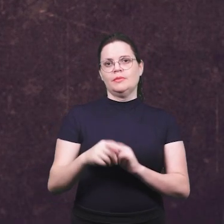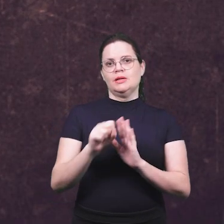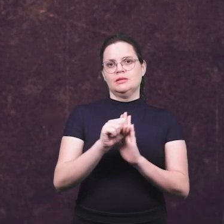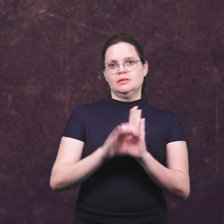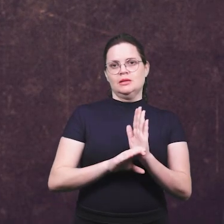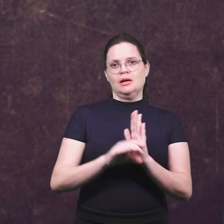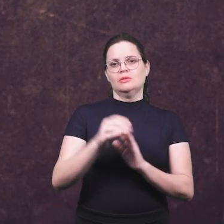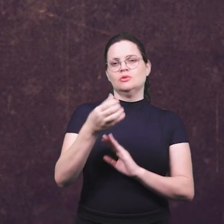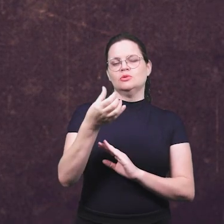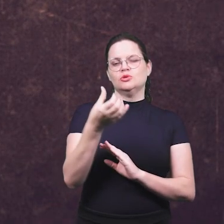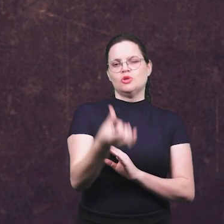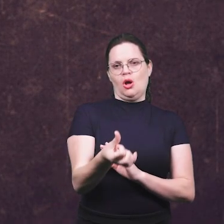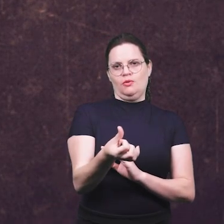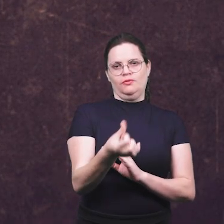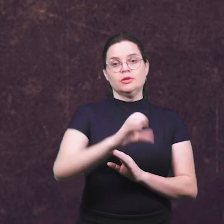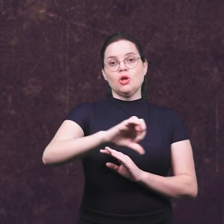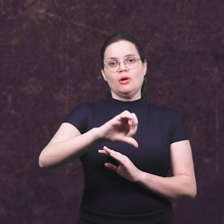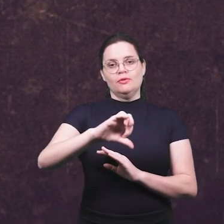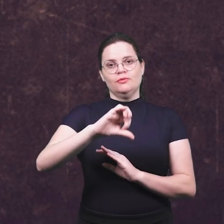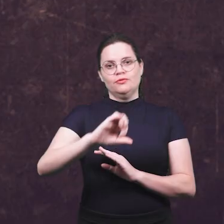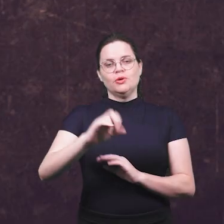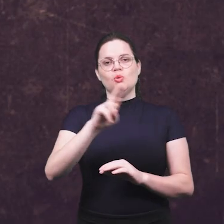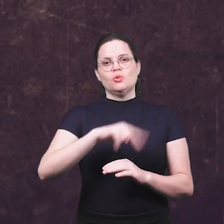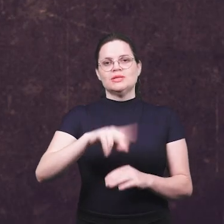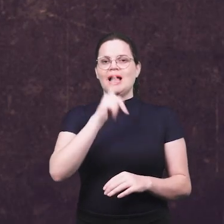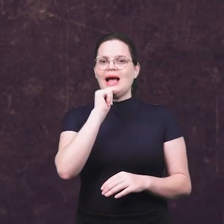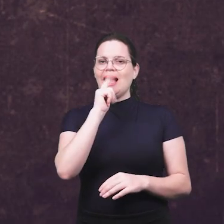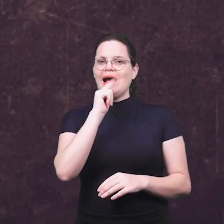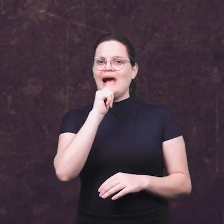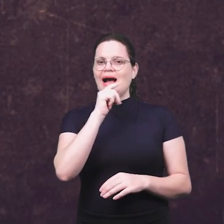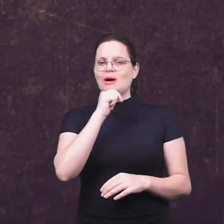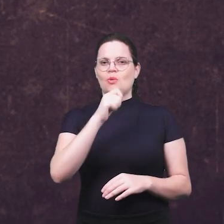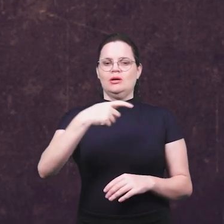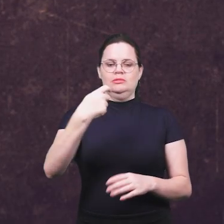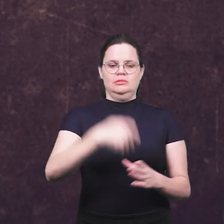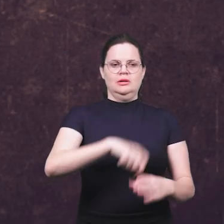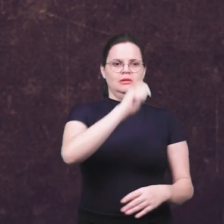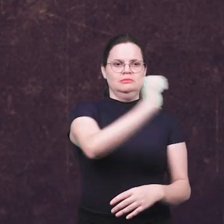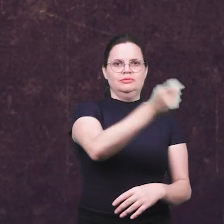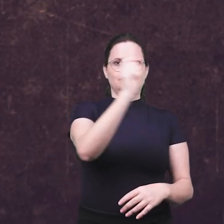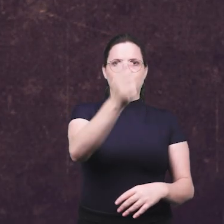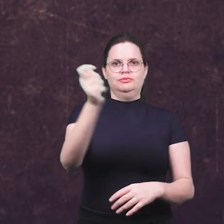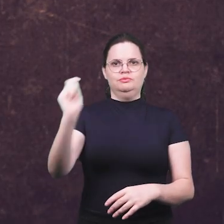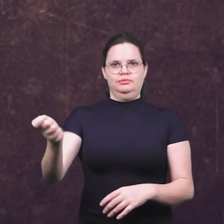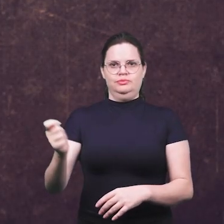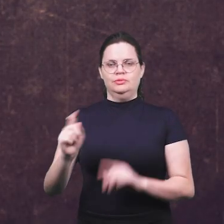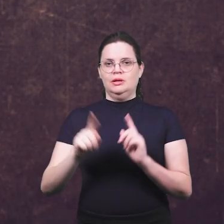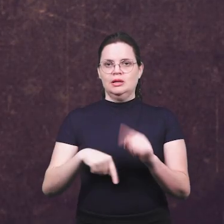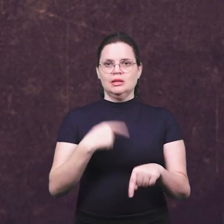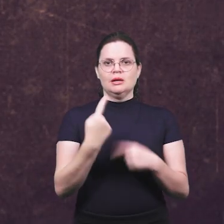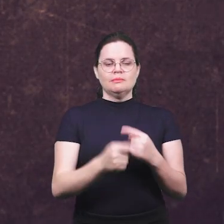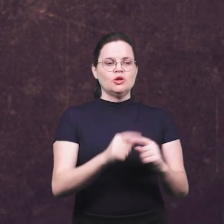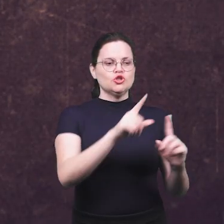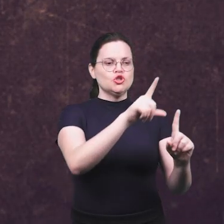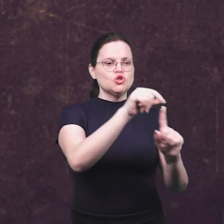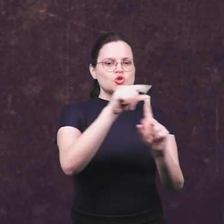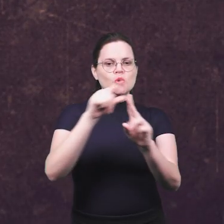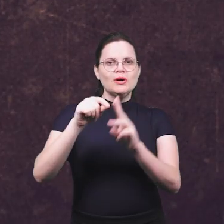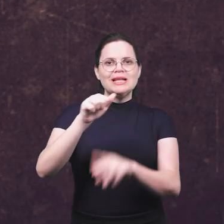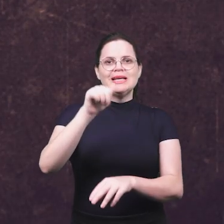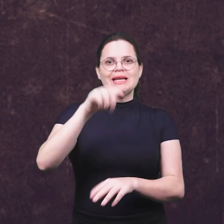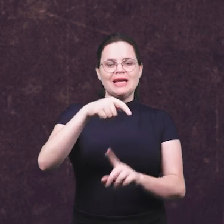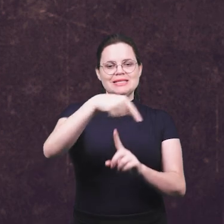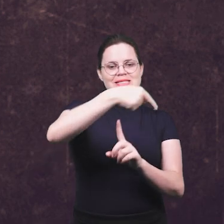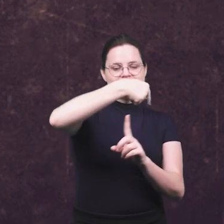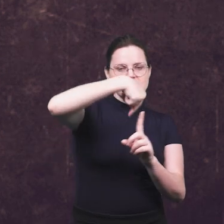benta. No século X, canonização dos santos.